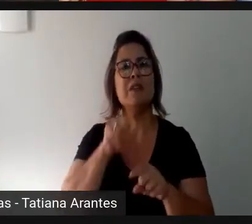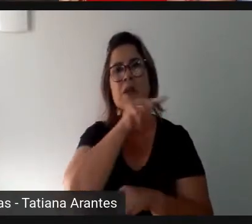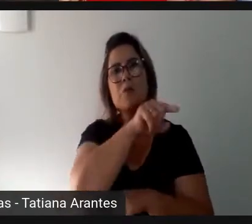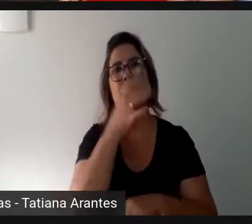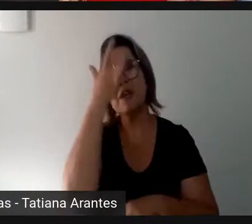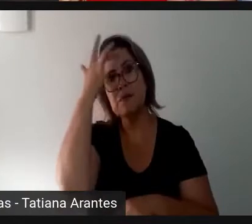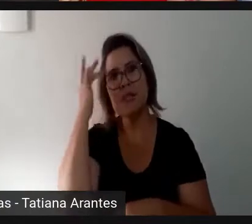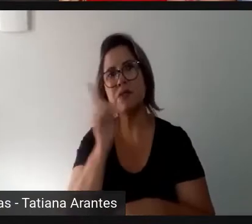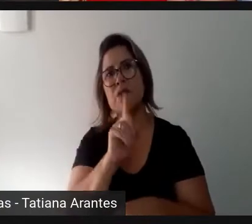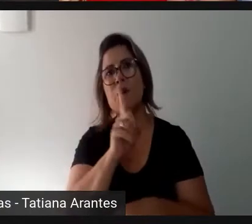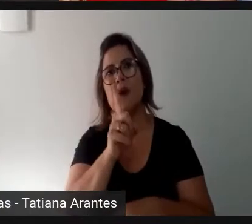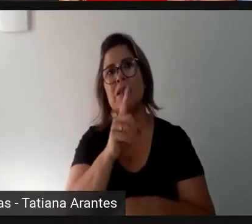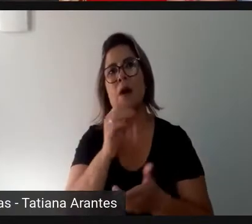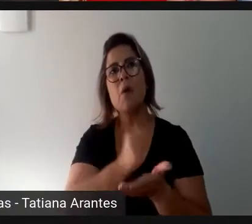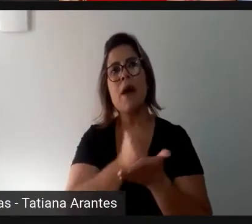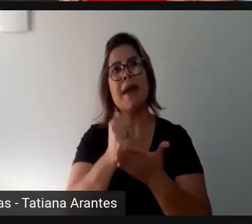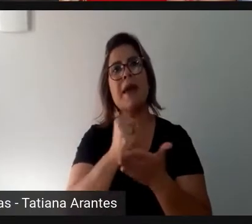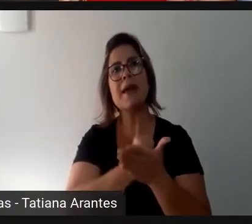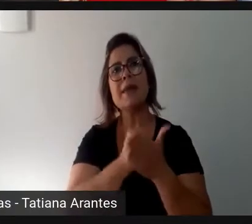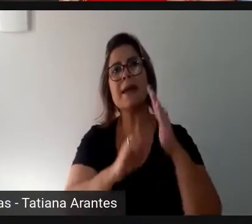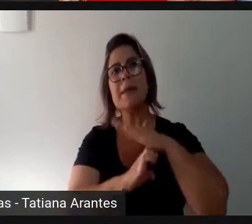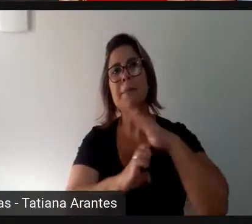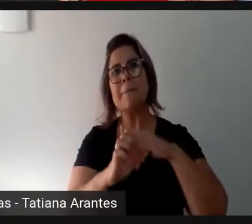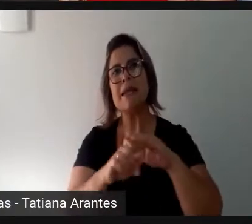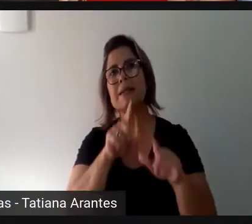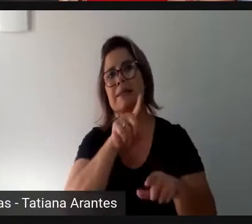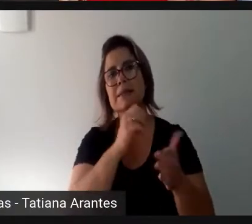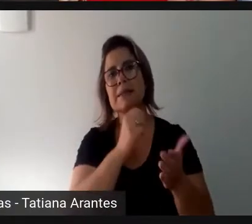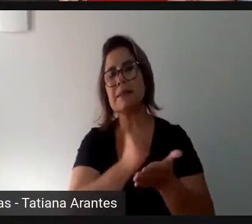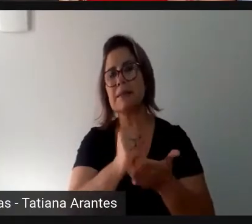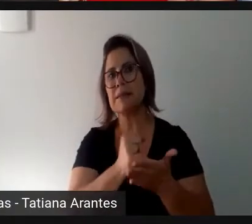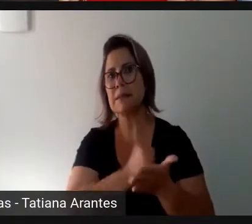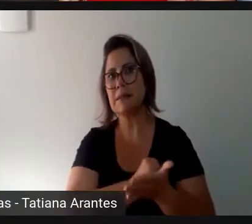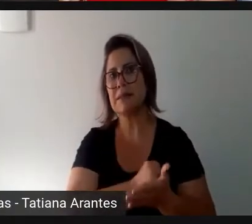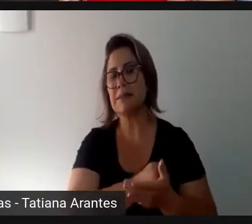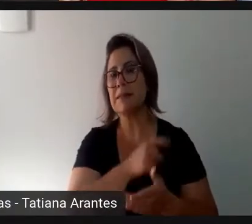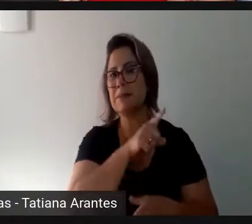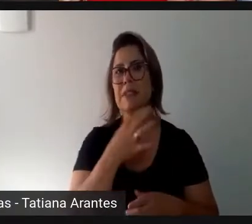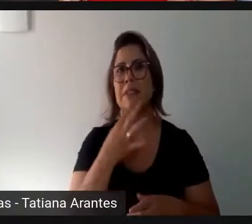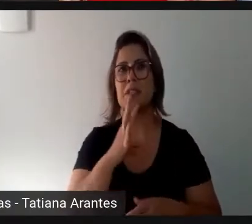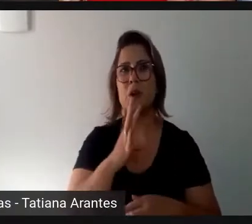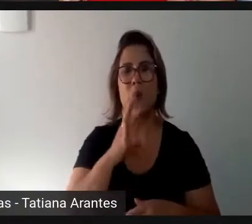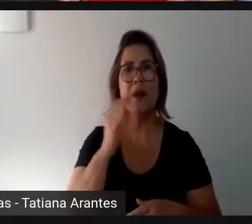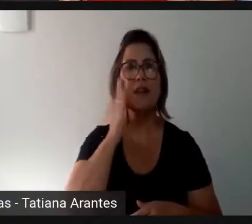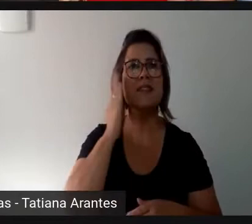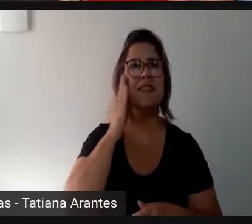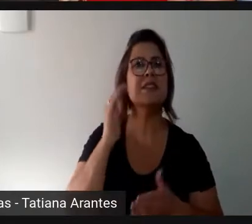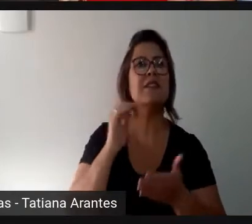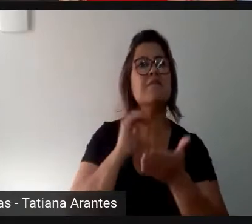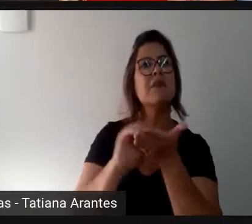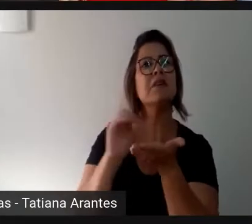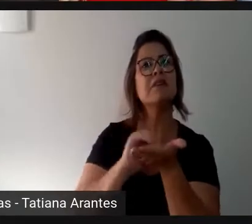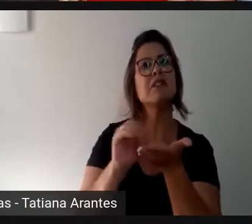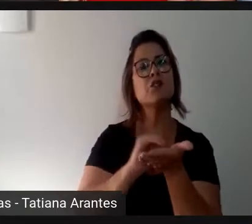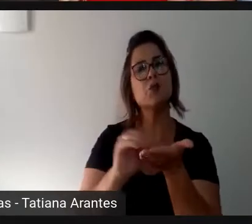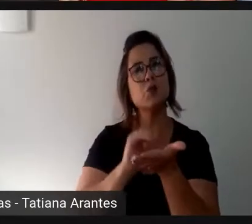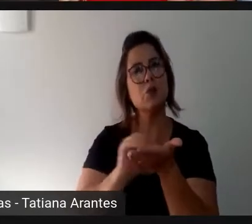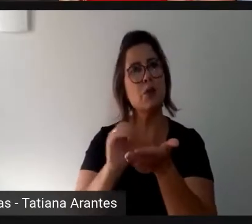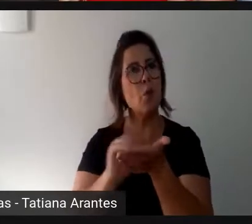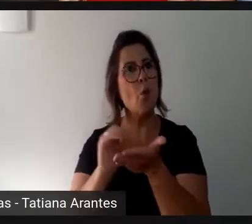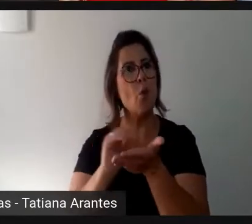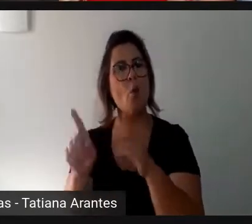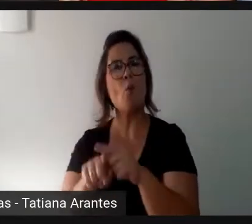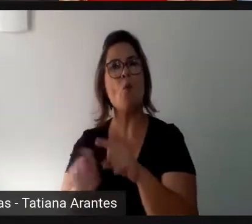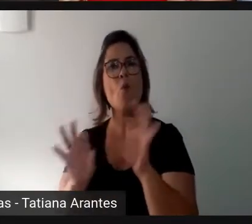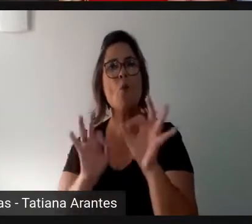cadastrado? Tá? E o lobby, você tem escritório de relações governamentais que eles fazem um lobby de altíssima qualidade com